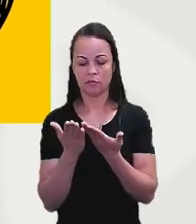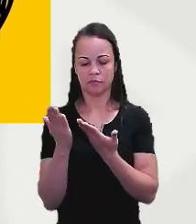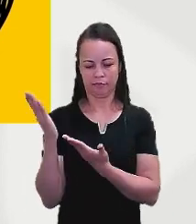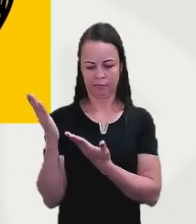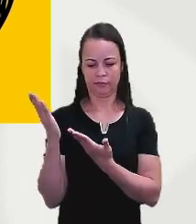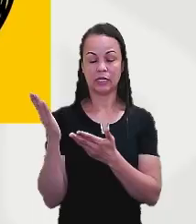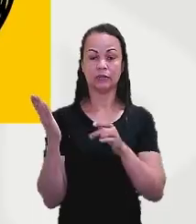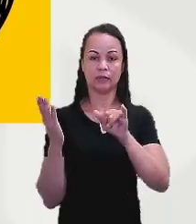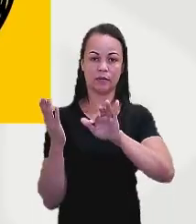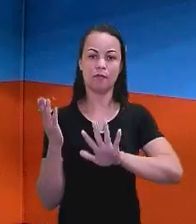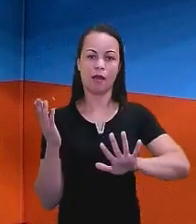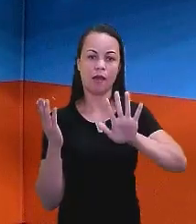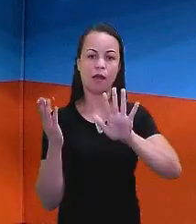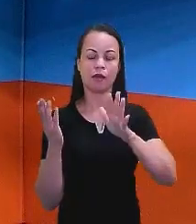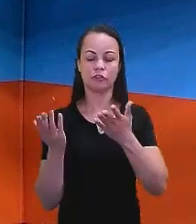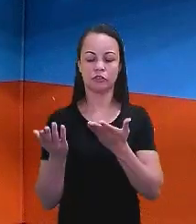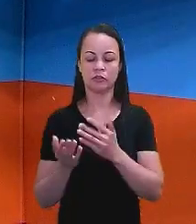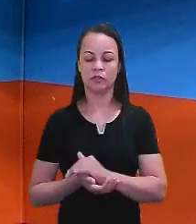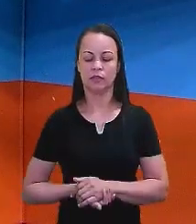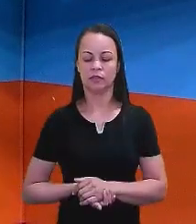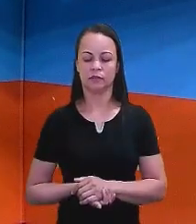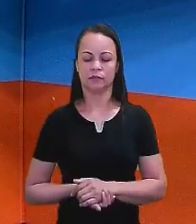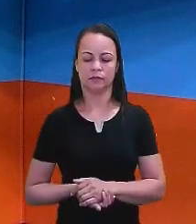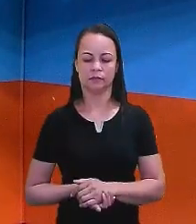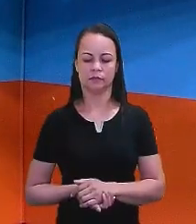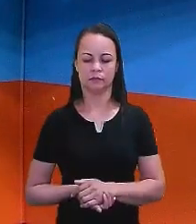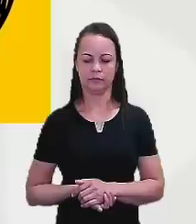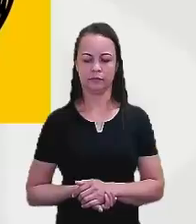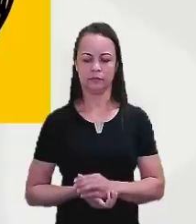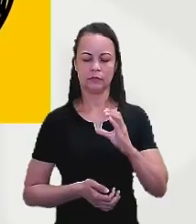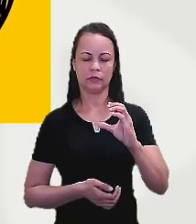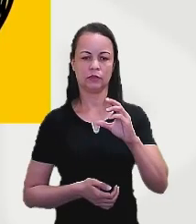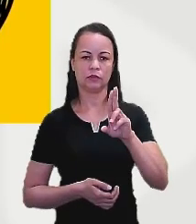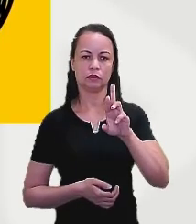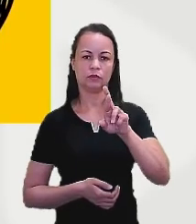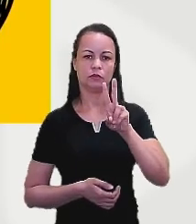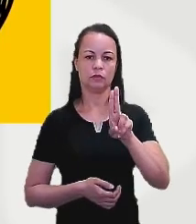nessa imagem aqui, onde fala assim, ó. Curumim,